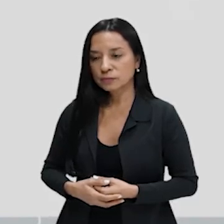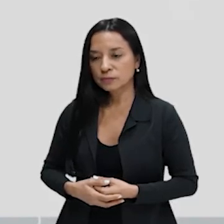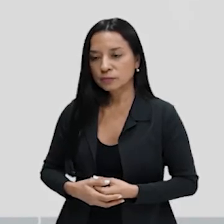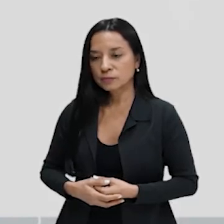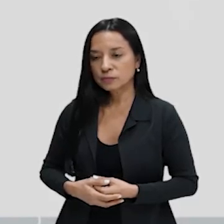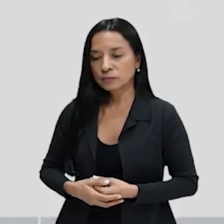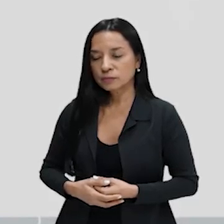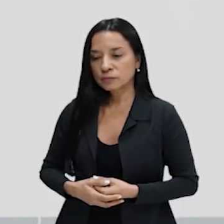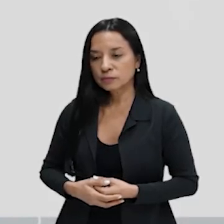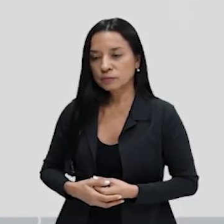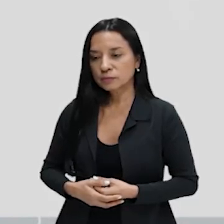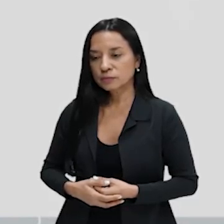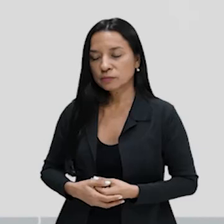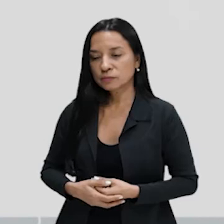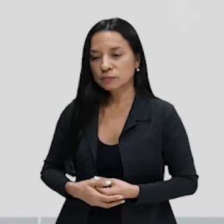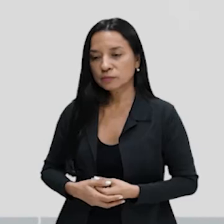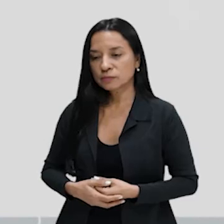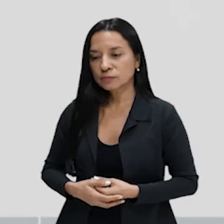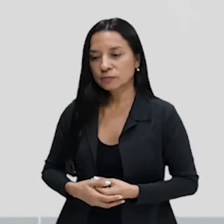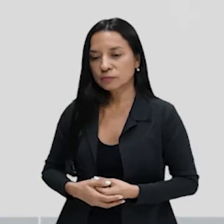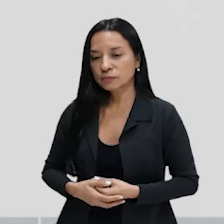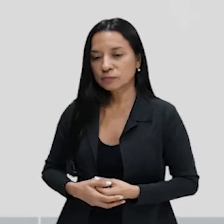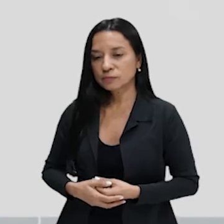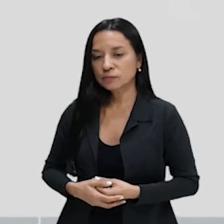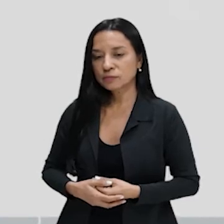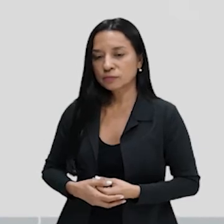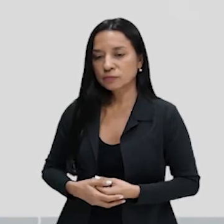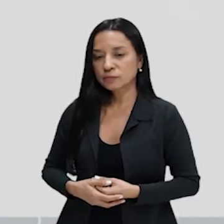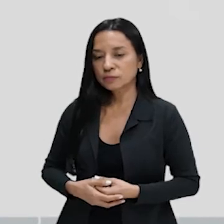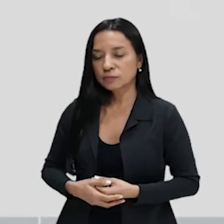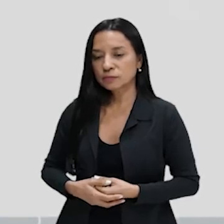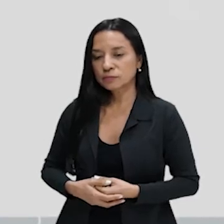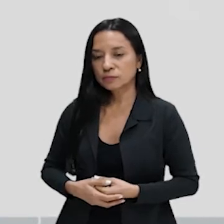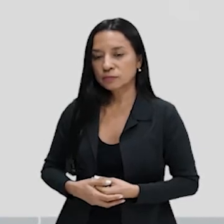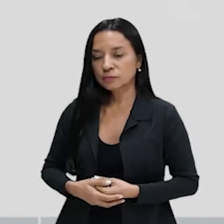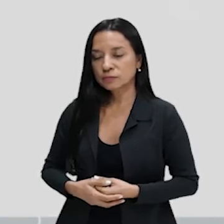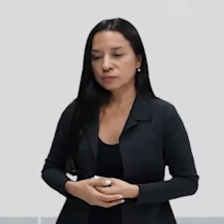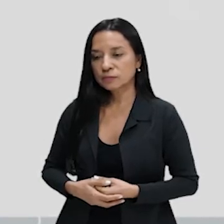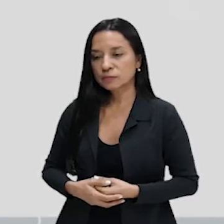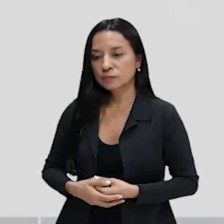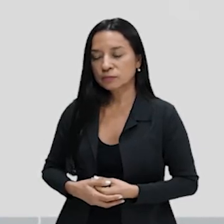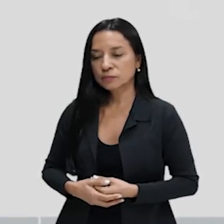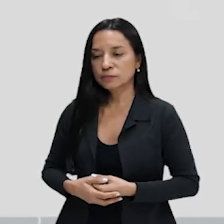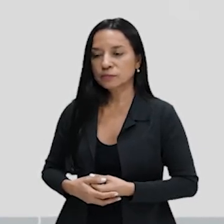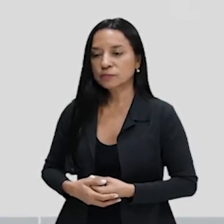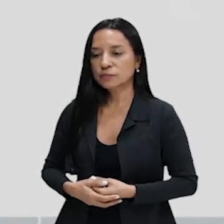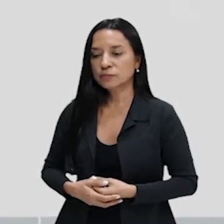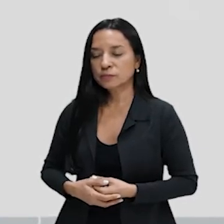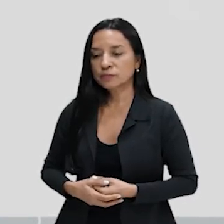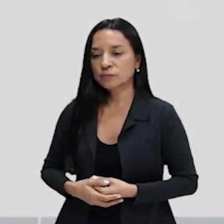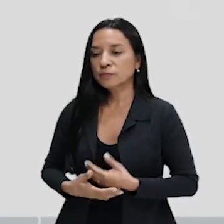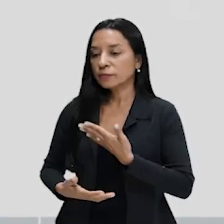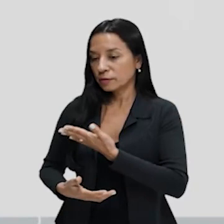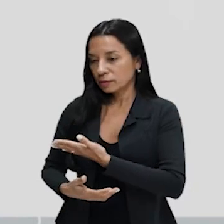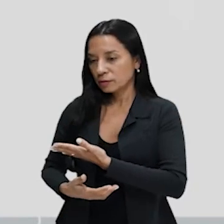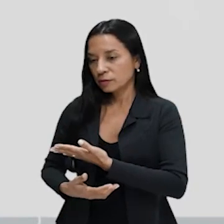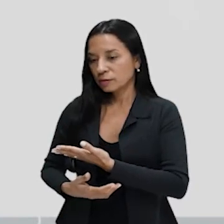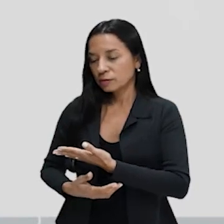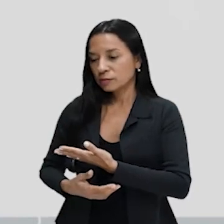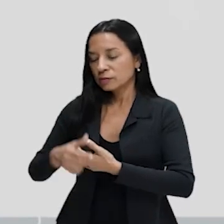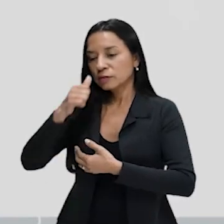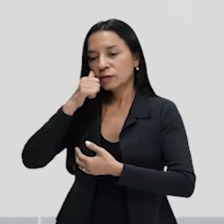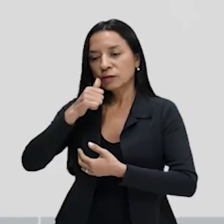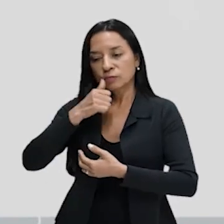e estudantes, pelas mãos e por instrumentos cirúrgicos contaminados. Vale ressaltar que quando a